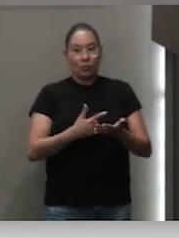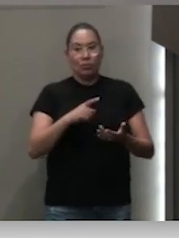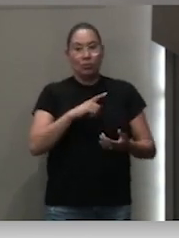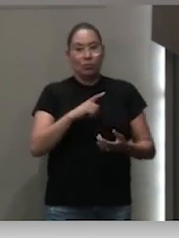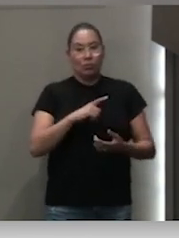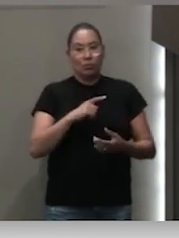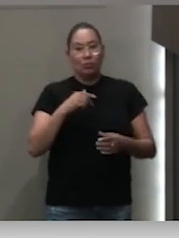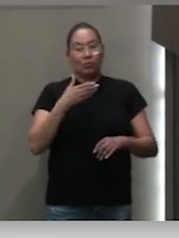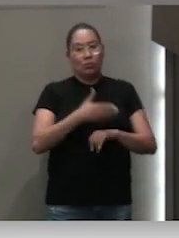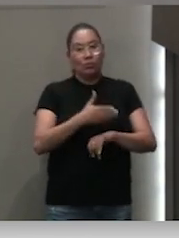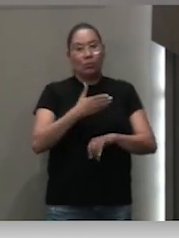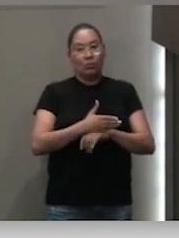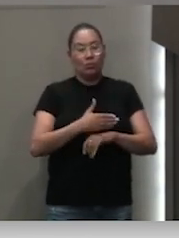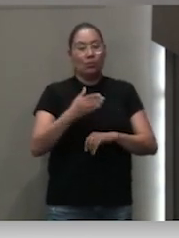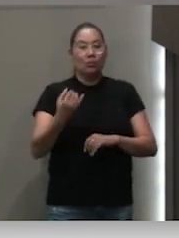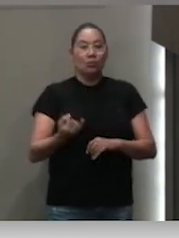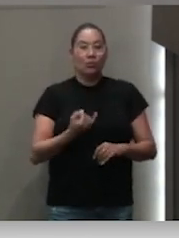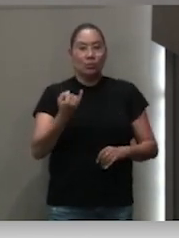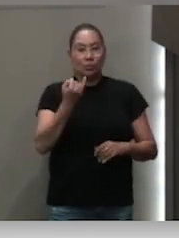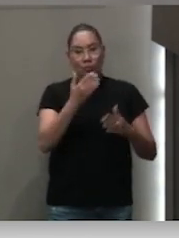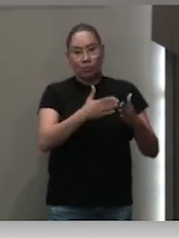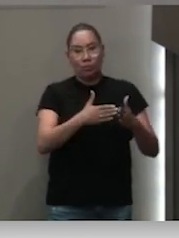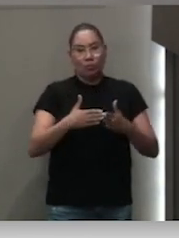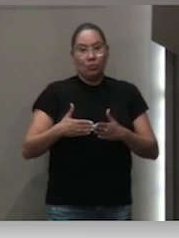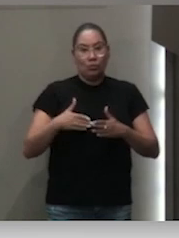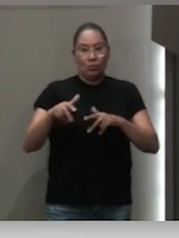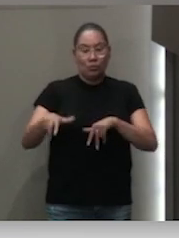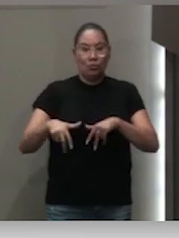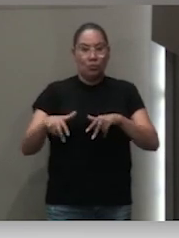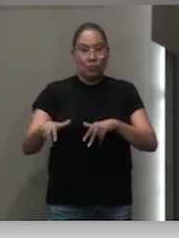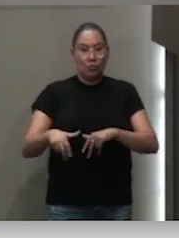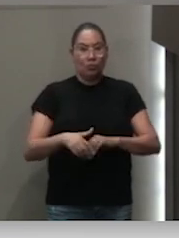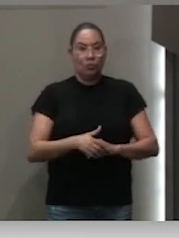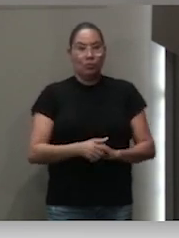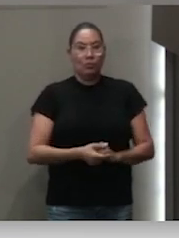uma participação importante também em defesa dos Produtores